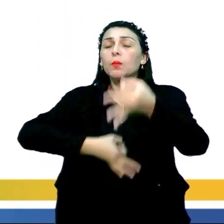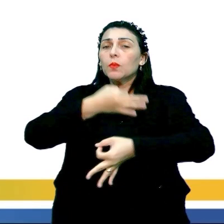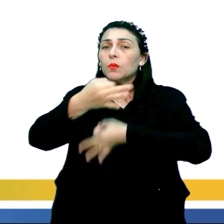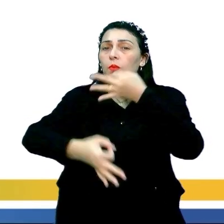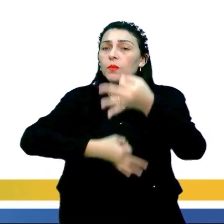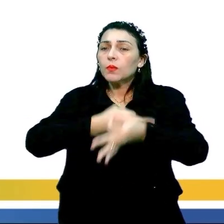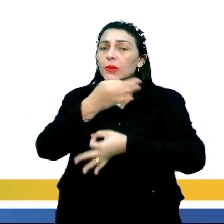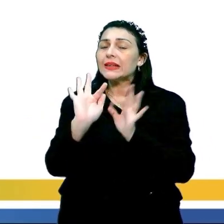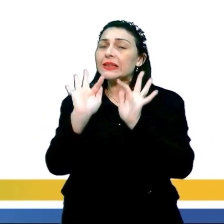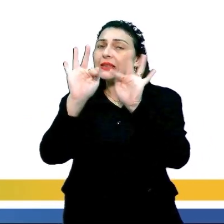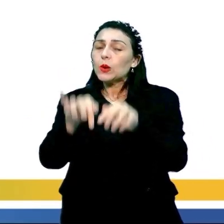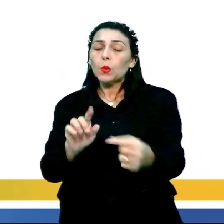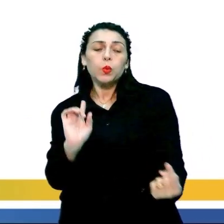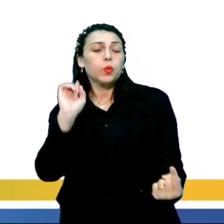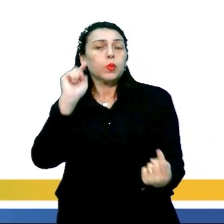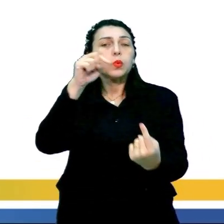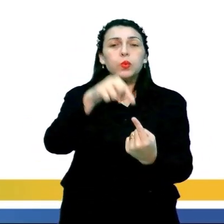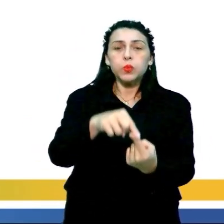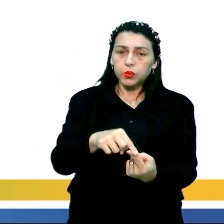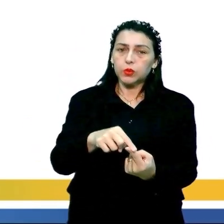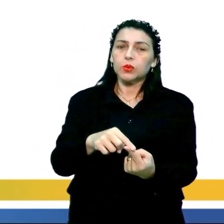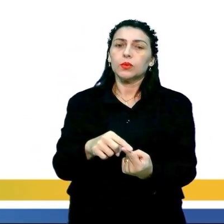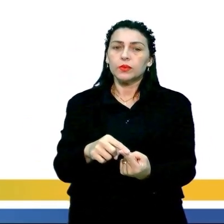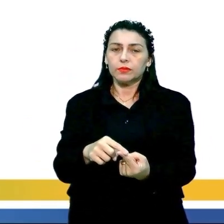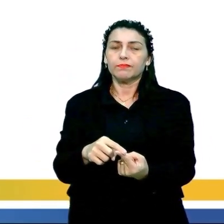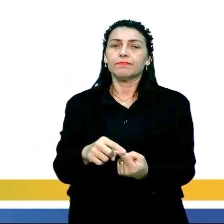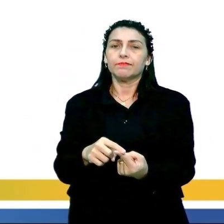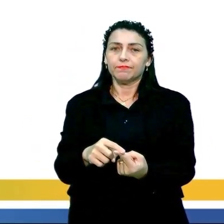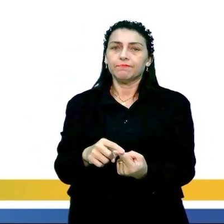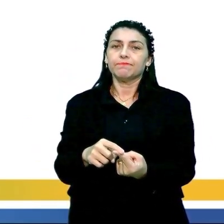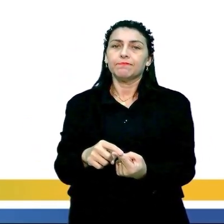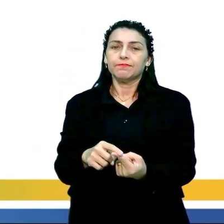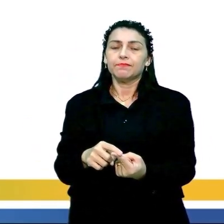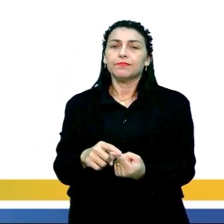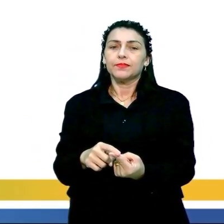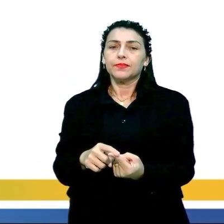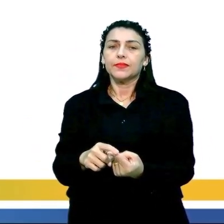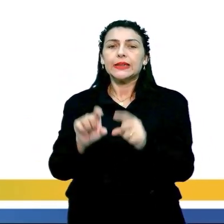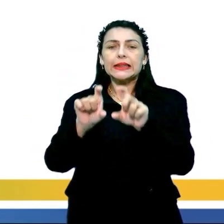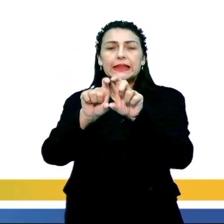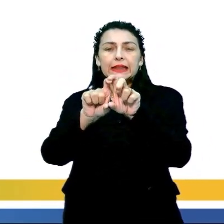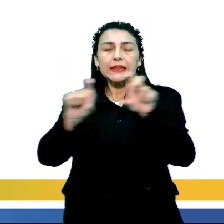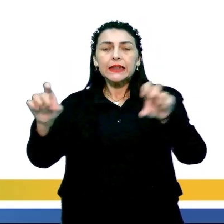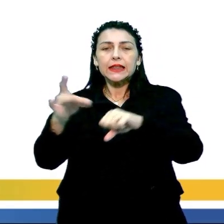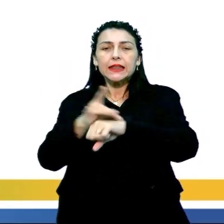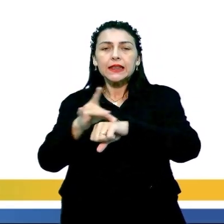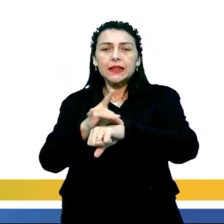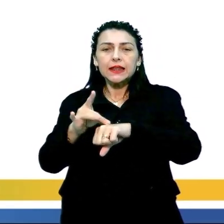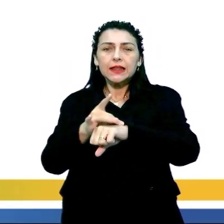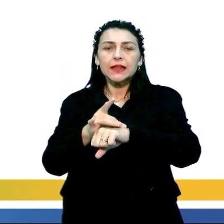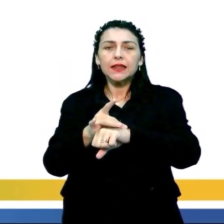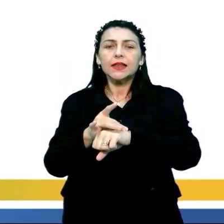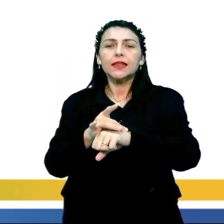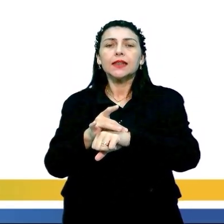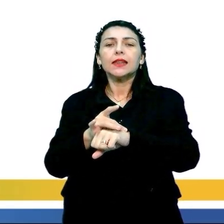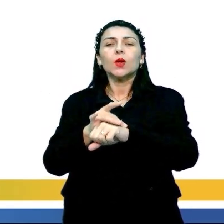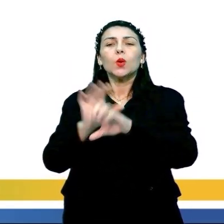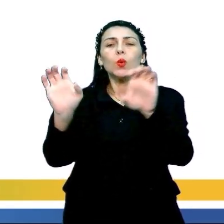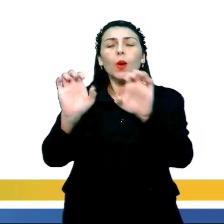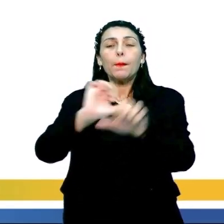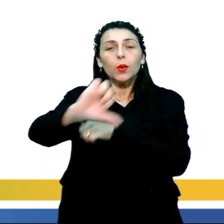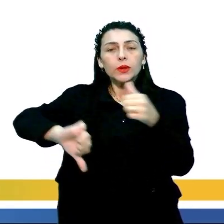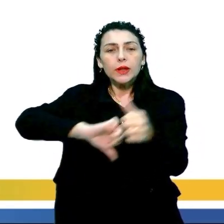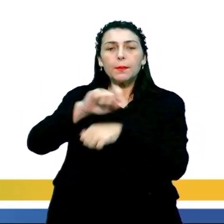a finalidade. Esse aí em negrito, né, está escrito: tal